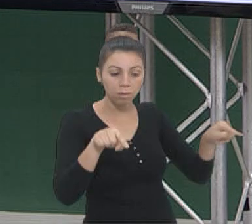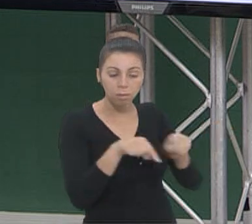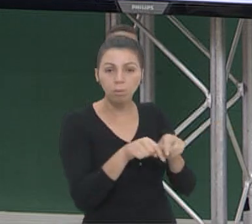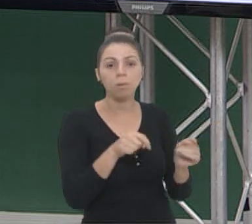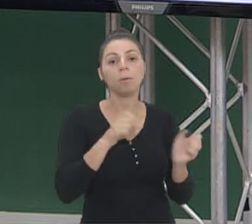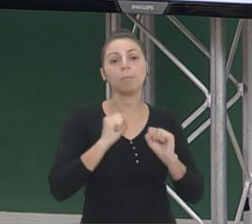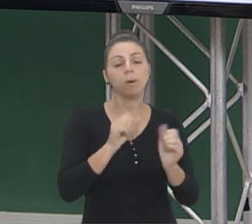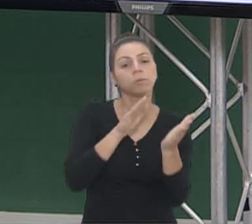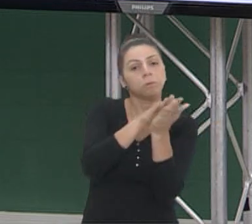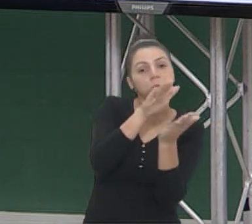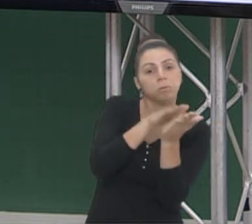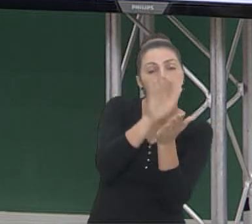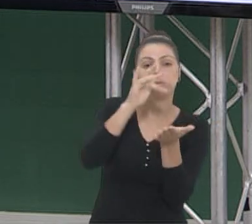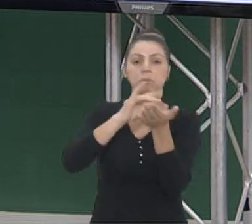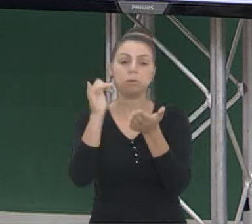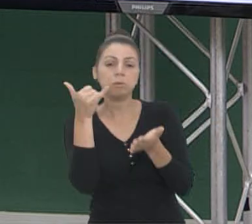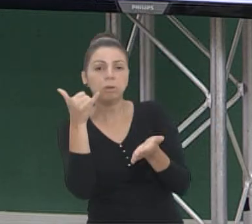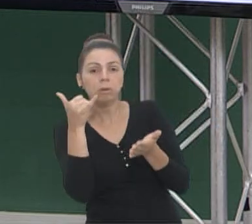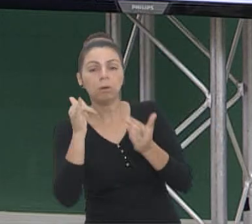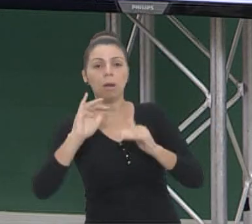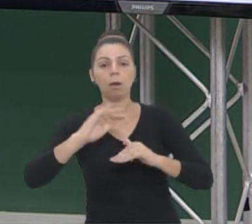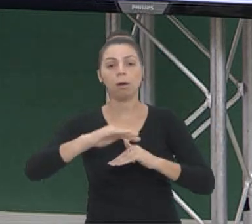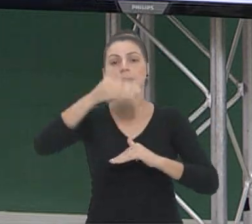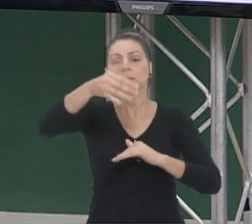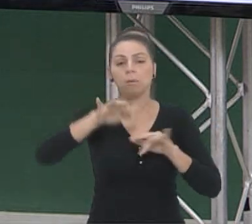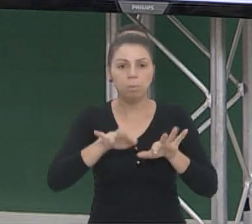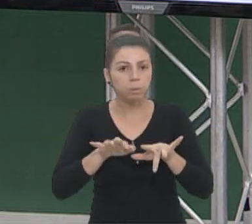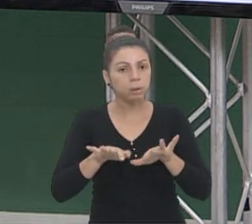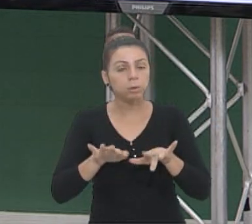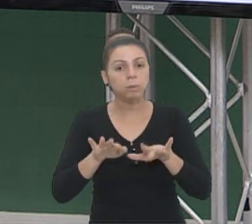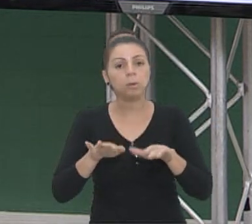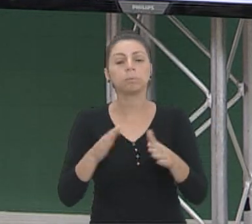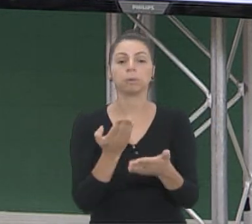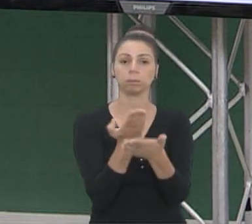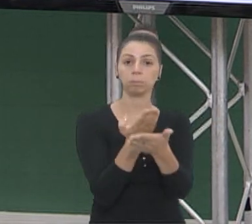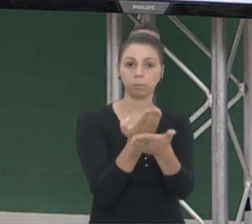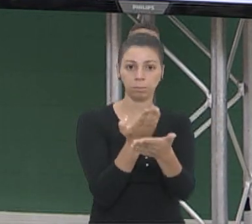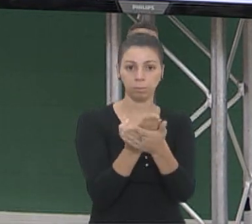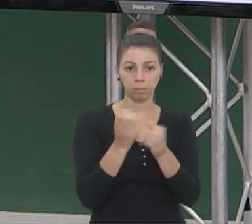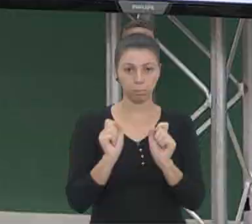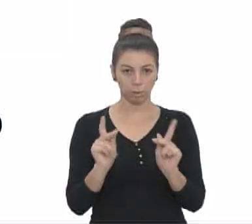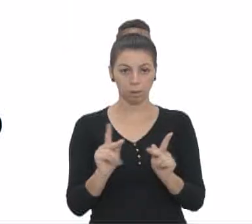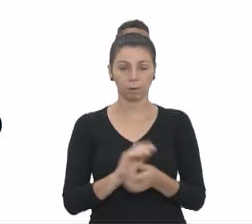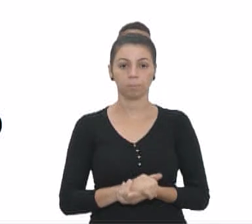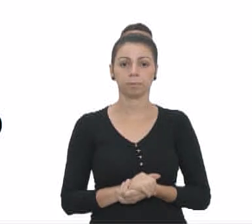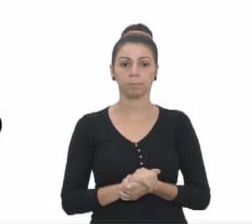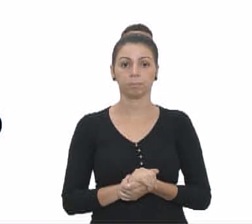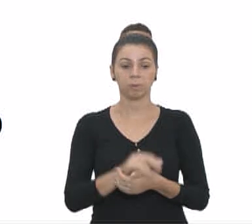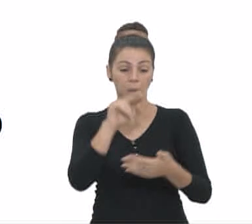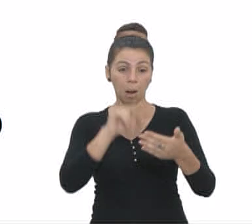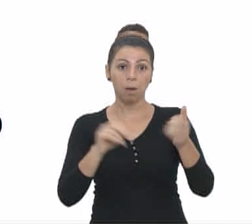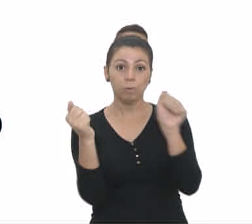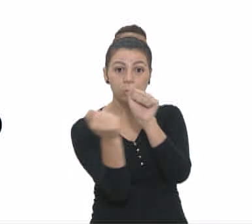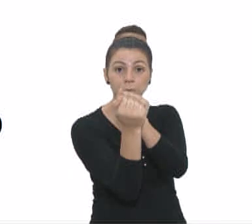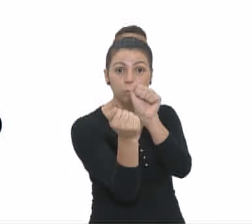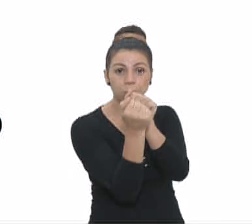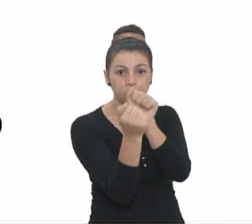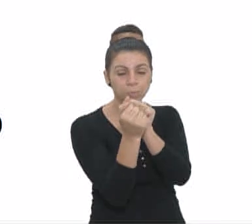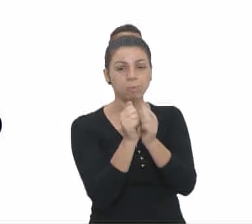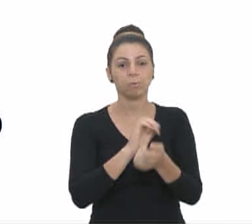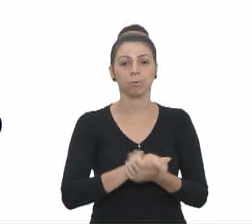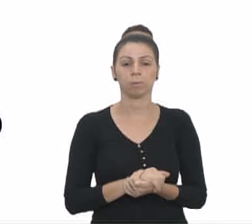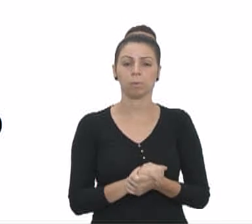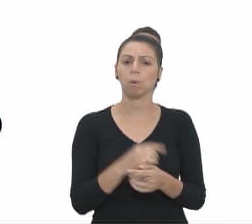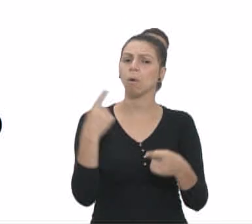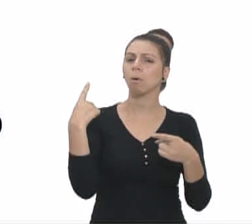seu celular, no seu computador, para poder estudar, tá certo? Então vamos lá. Você lê comigo, acompanha comigo aí.